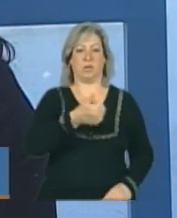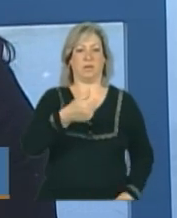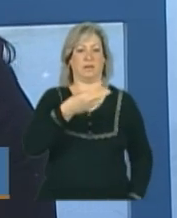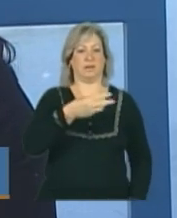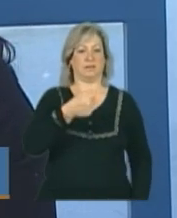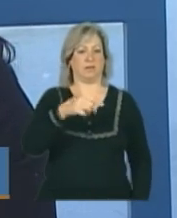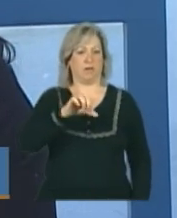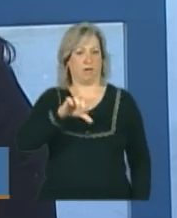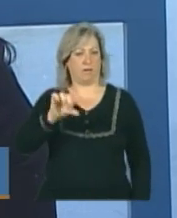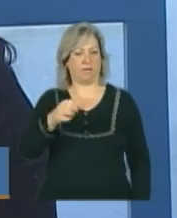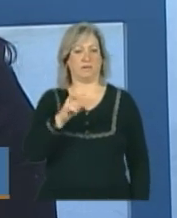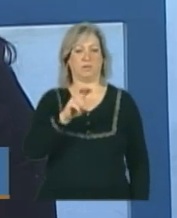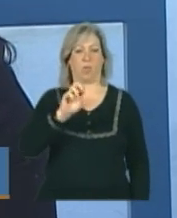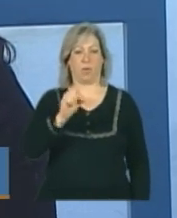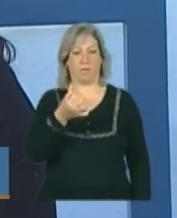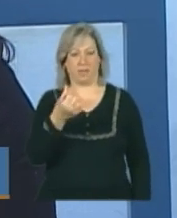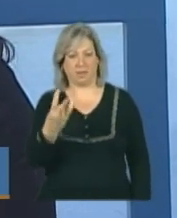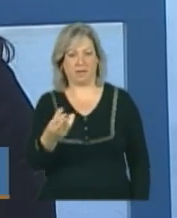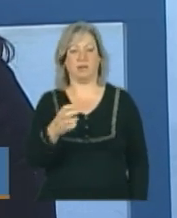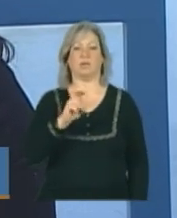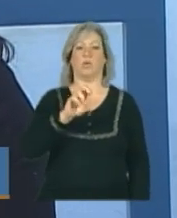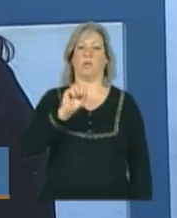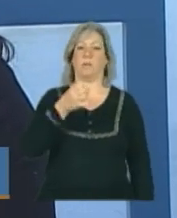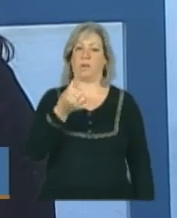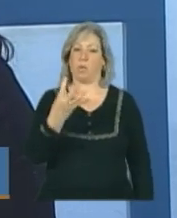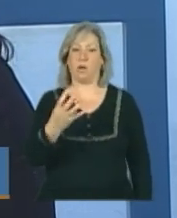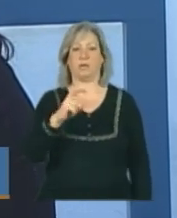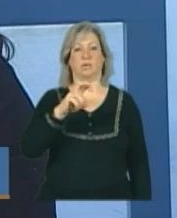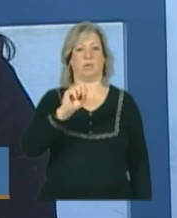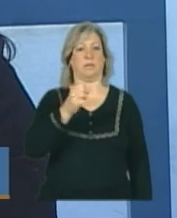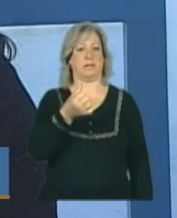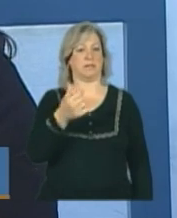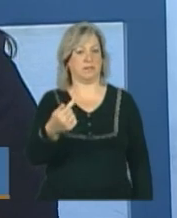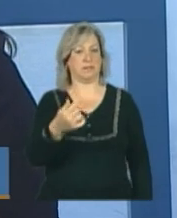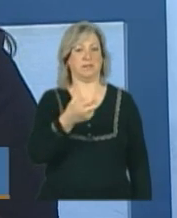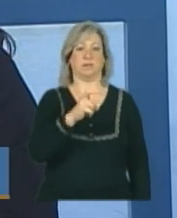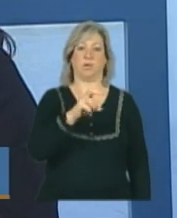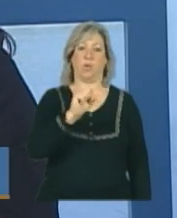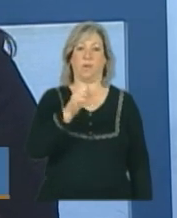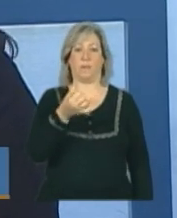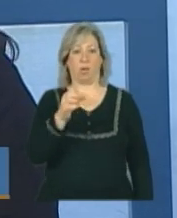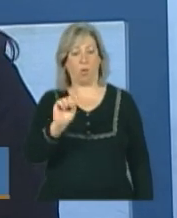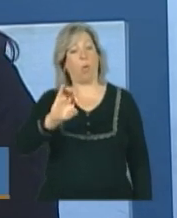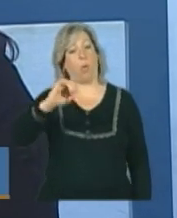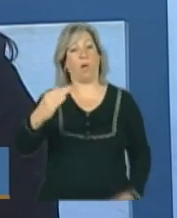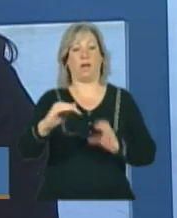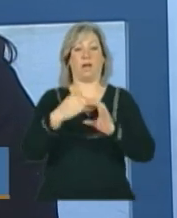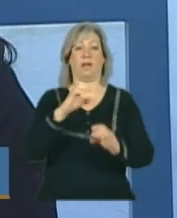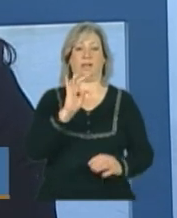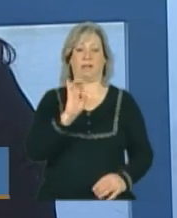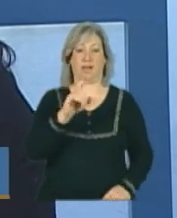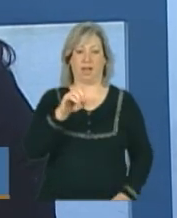61-3799-5863, 5864, 5867, 5868 ou pelo e-mail